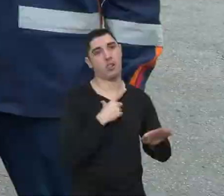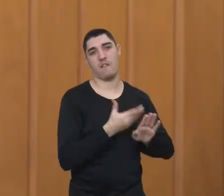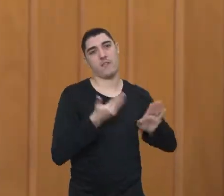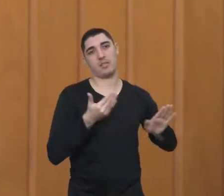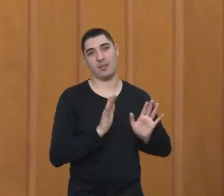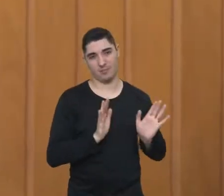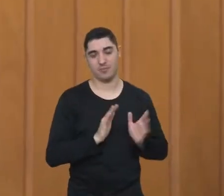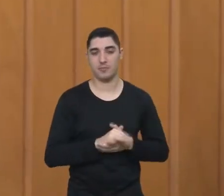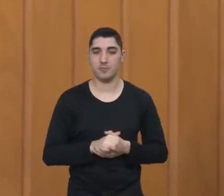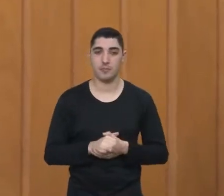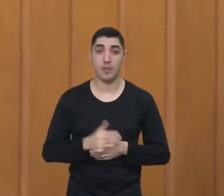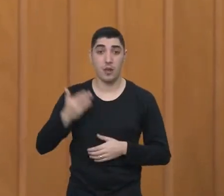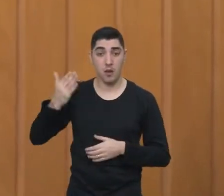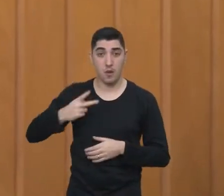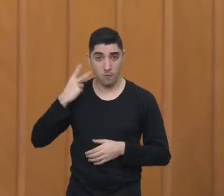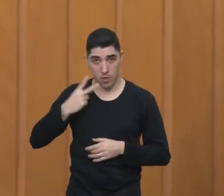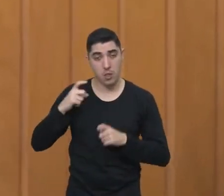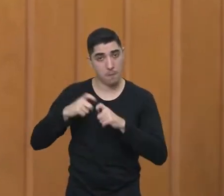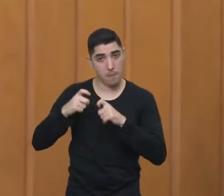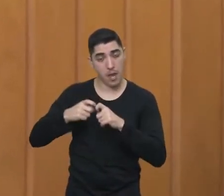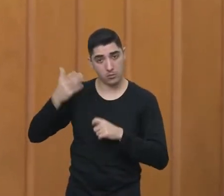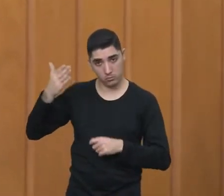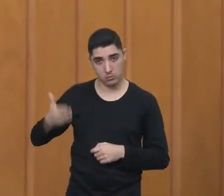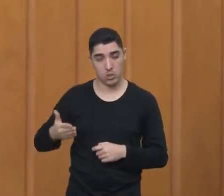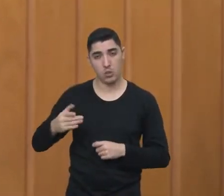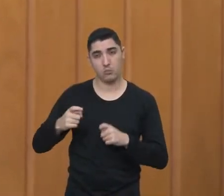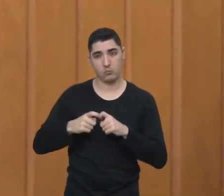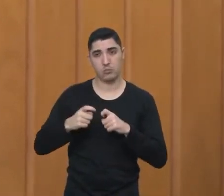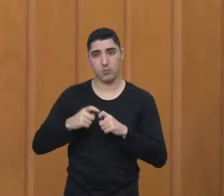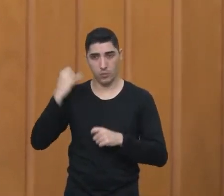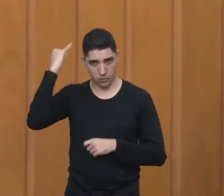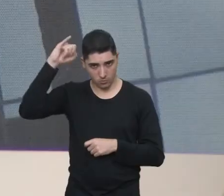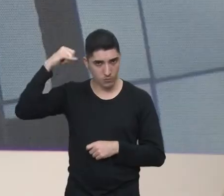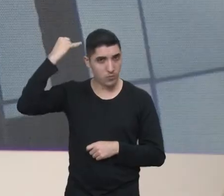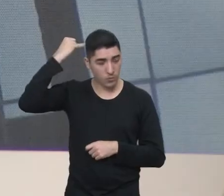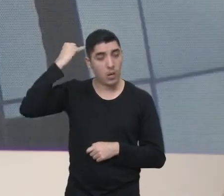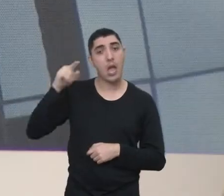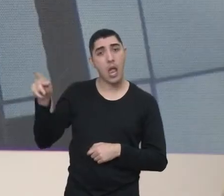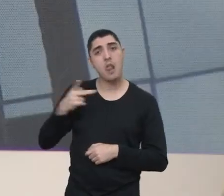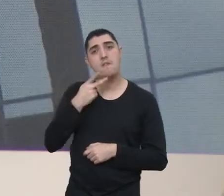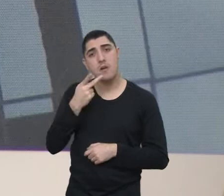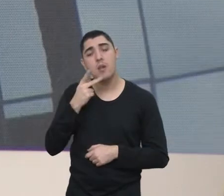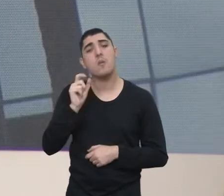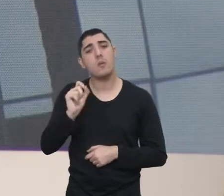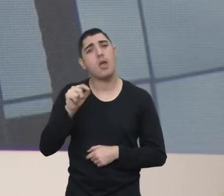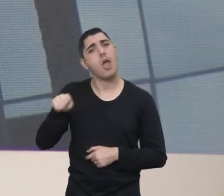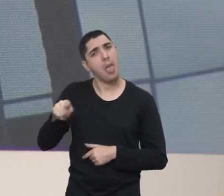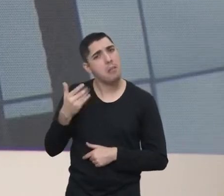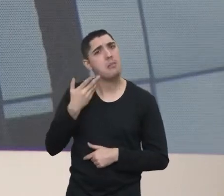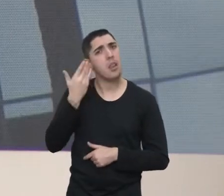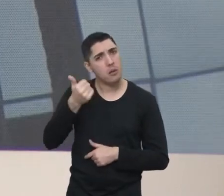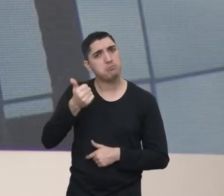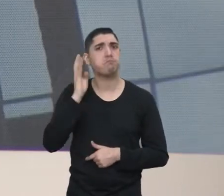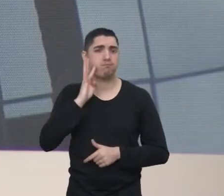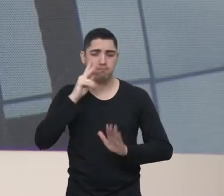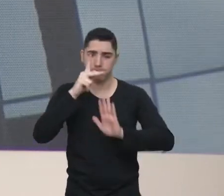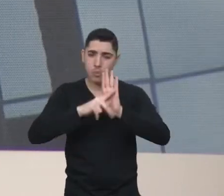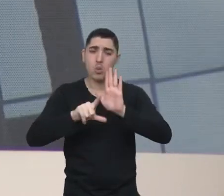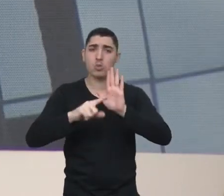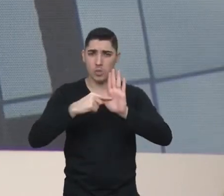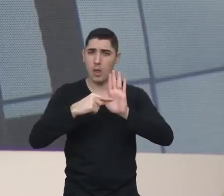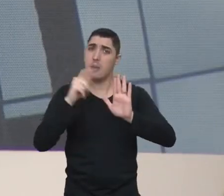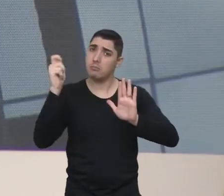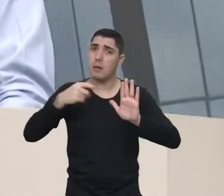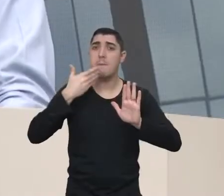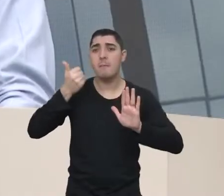temporariamente. O vereador e médico cardiologista, Dr. José Cláudio, acredita que o programa é uma alternativa para facilitar